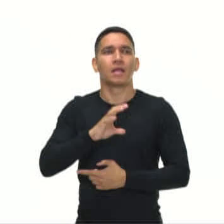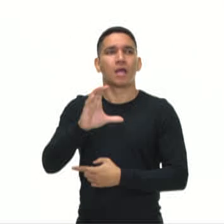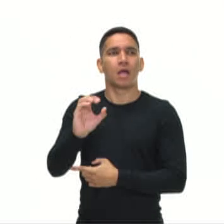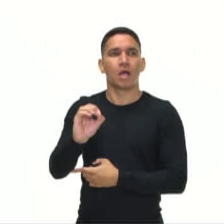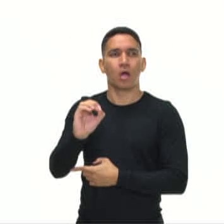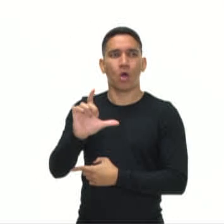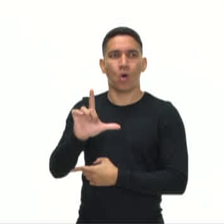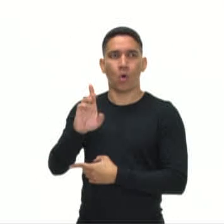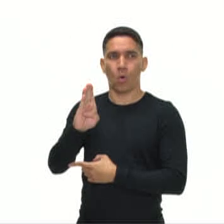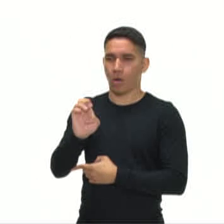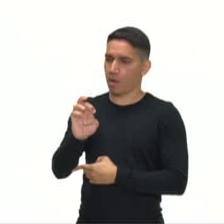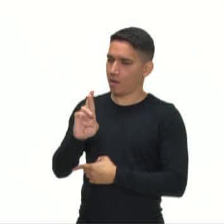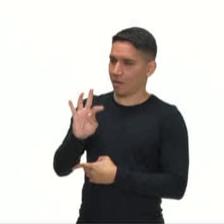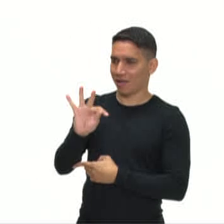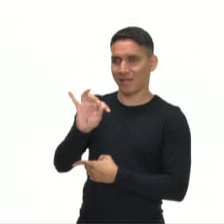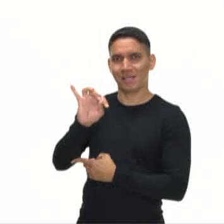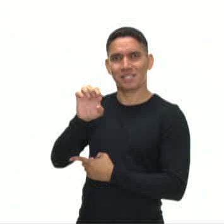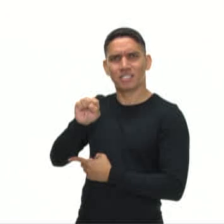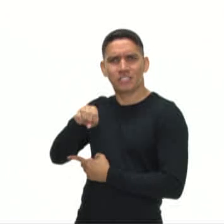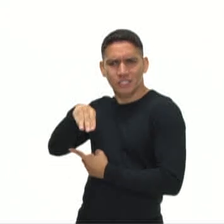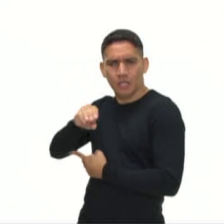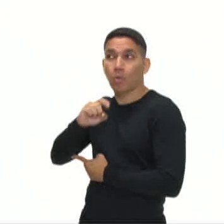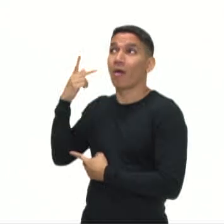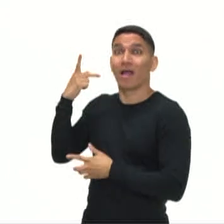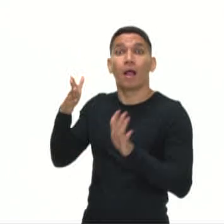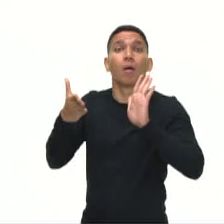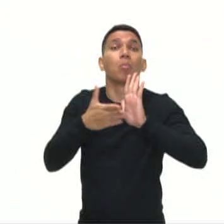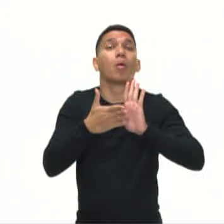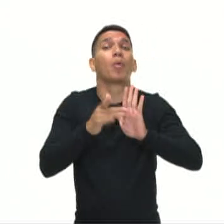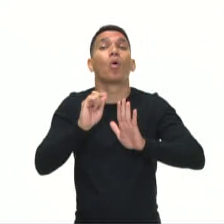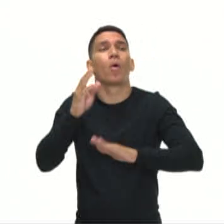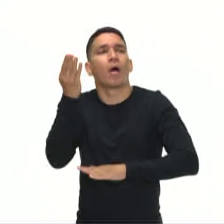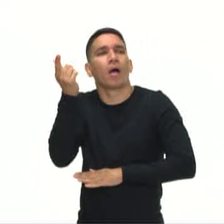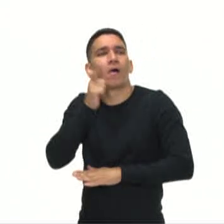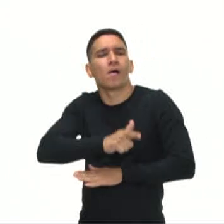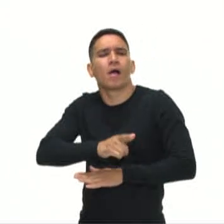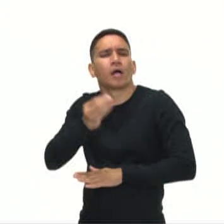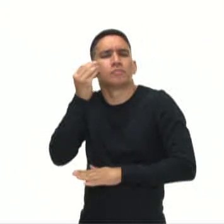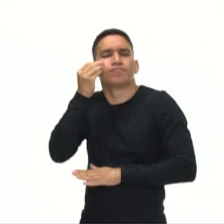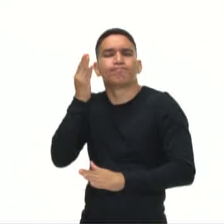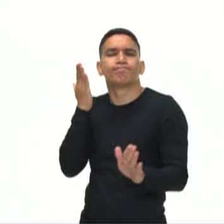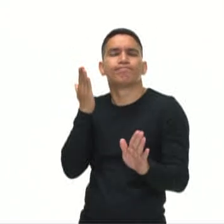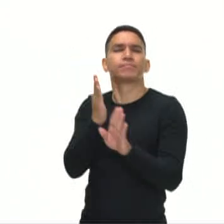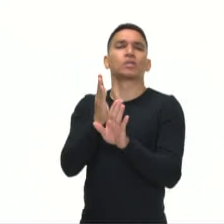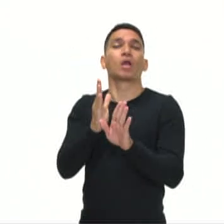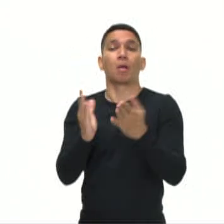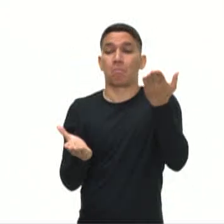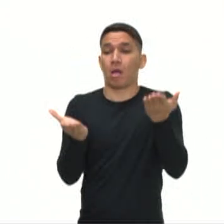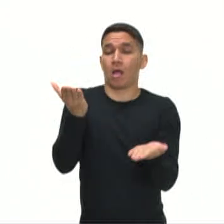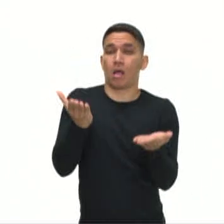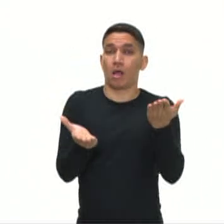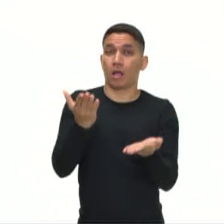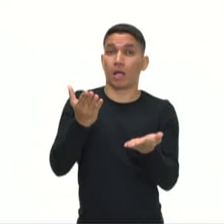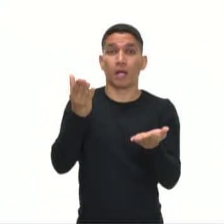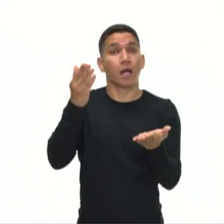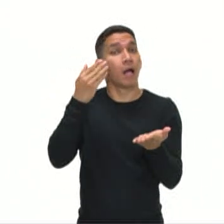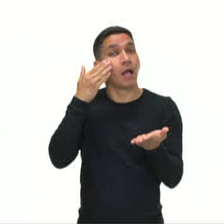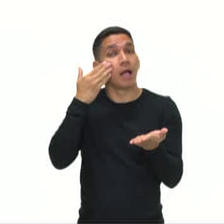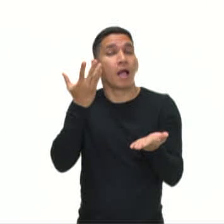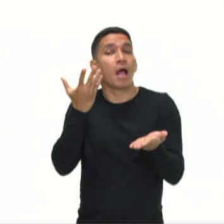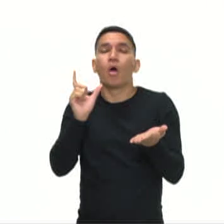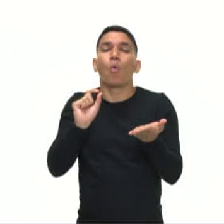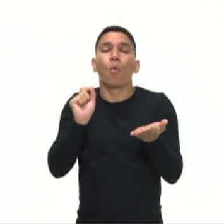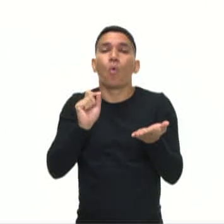era o ministro da Economia e ele propunha alcançar uma balança comercial favorável com uma política protecionista,